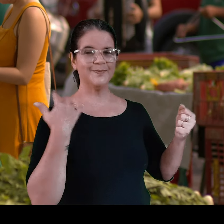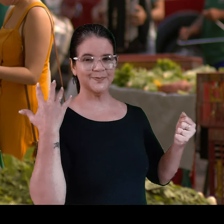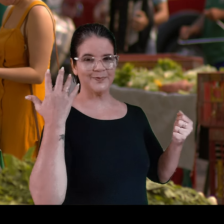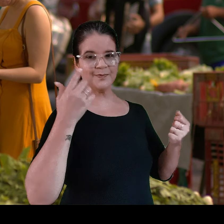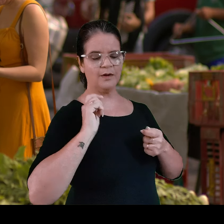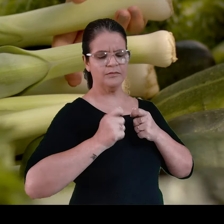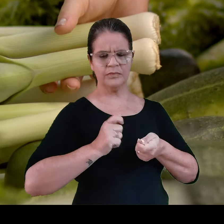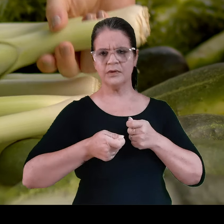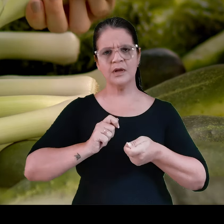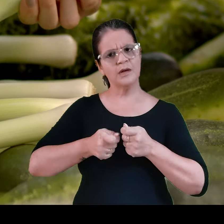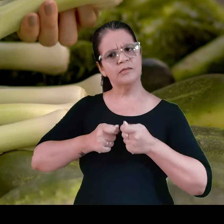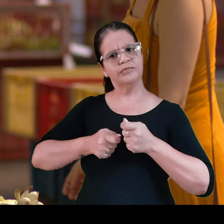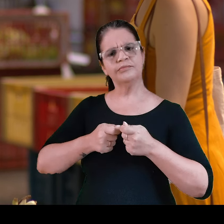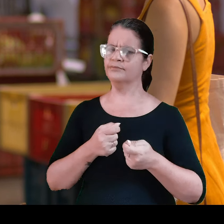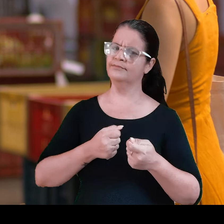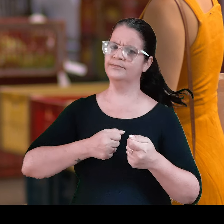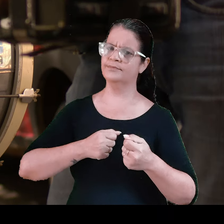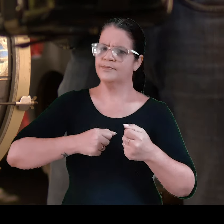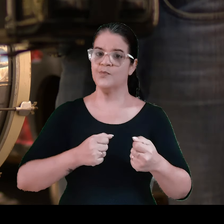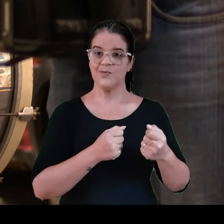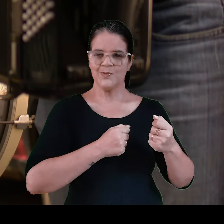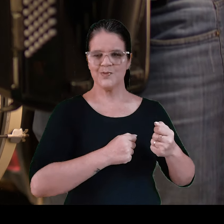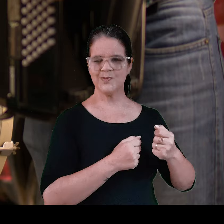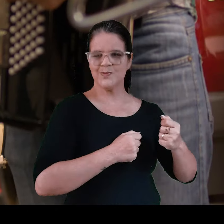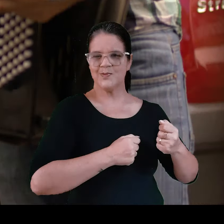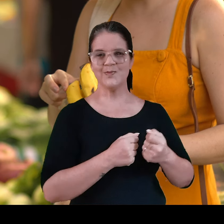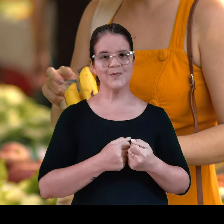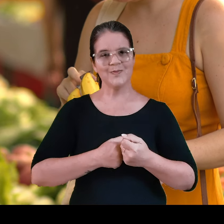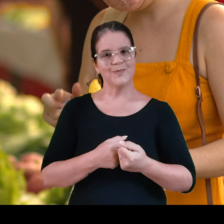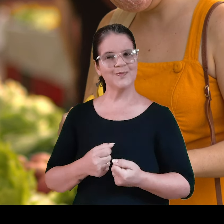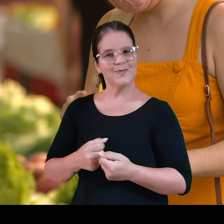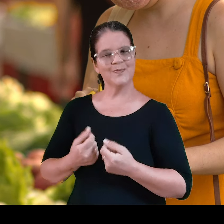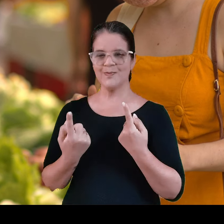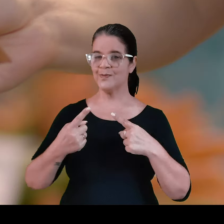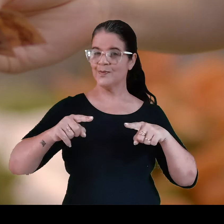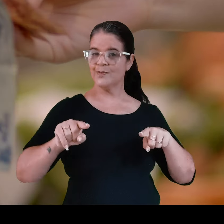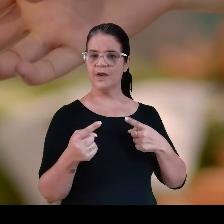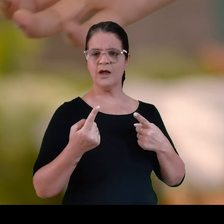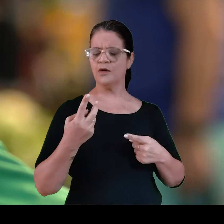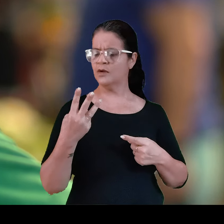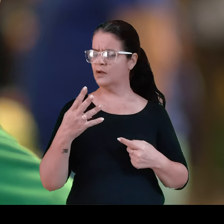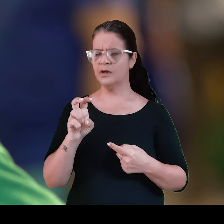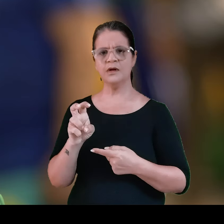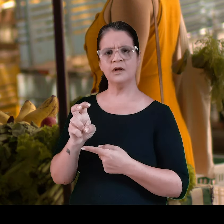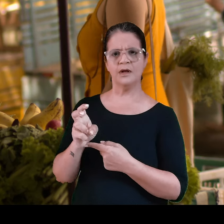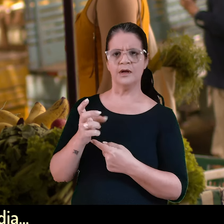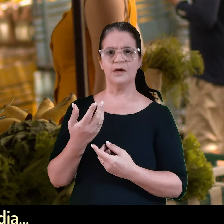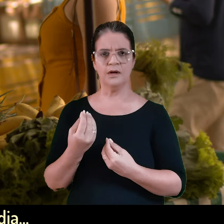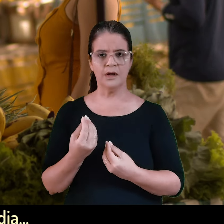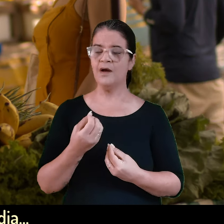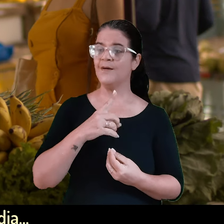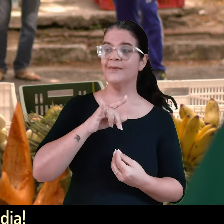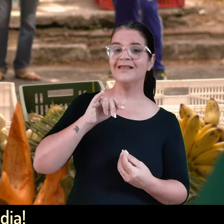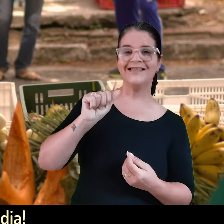cebolas, berinjelas, alho poró. Ao fundo, um trio nordestino. Ela conta uma palma de bananas, paga ao feranto e lhe entrega o troco.